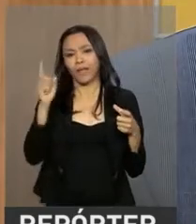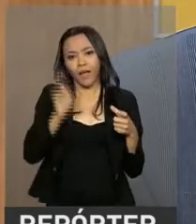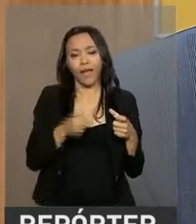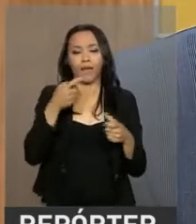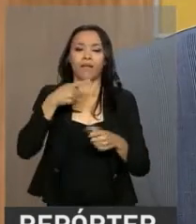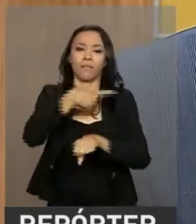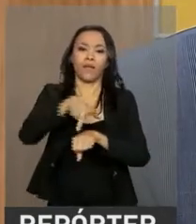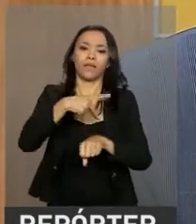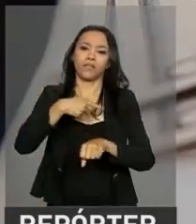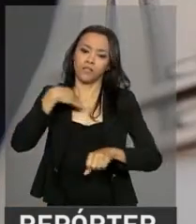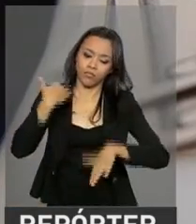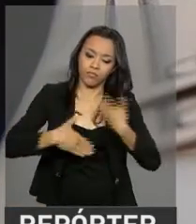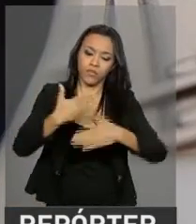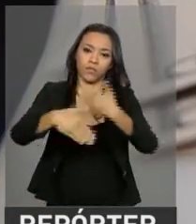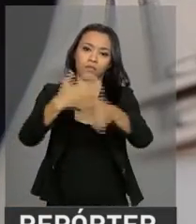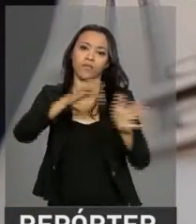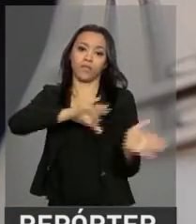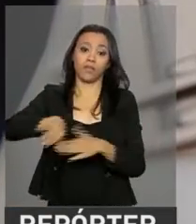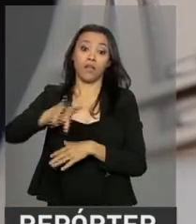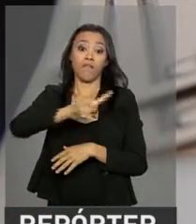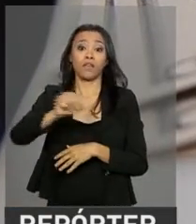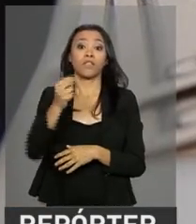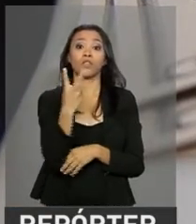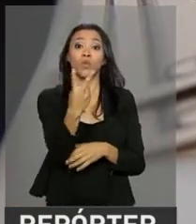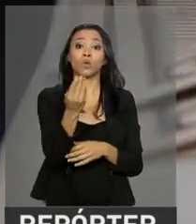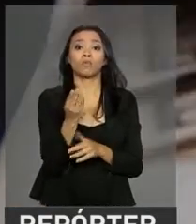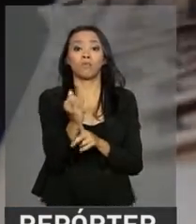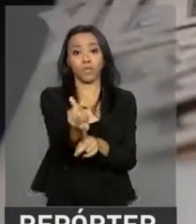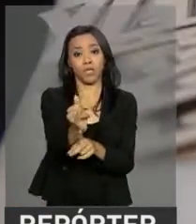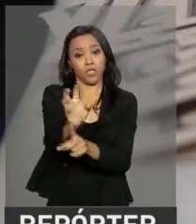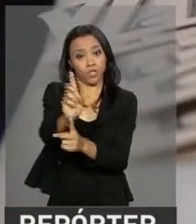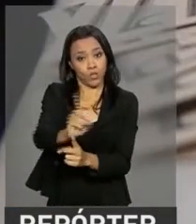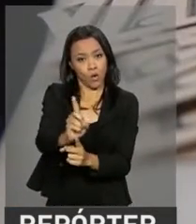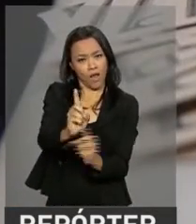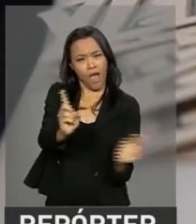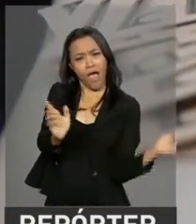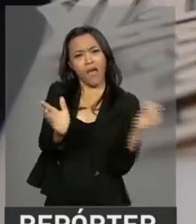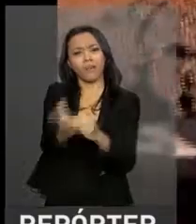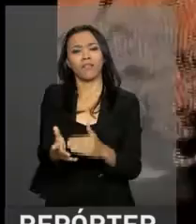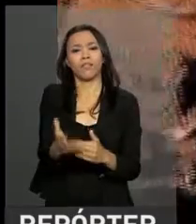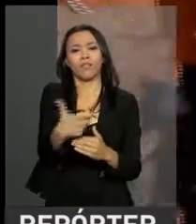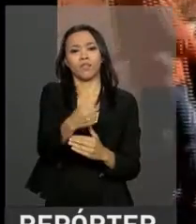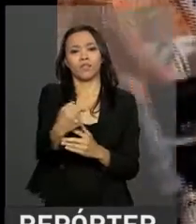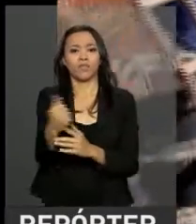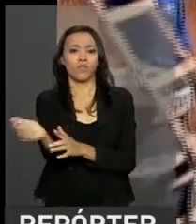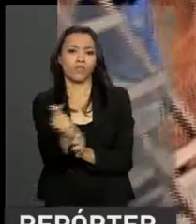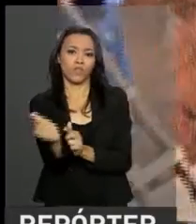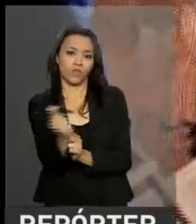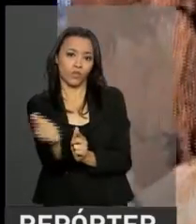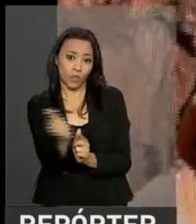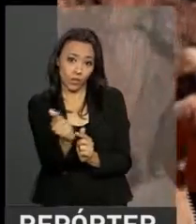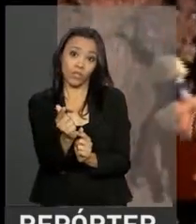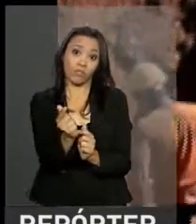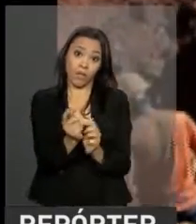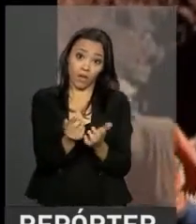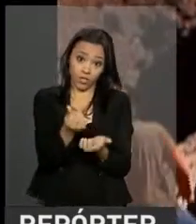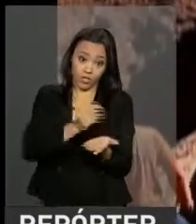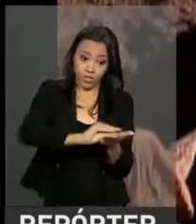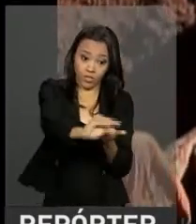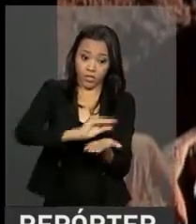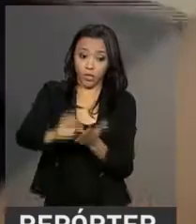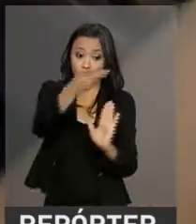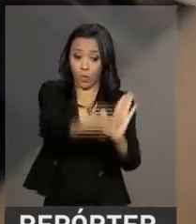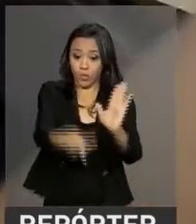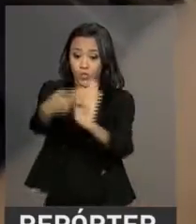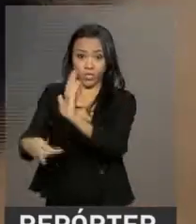a maioria do capital serão 2 bilhões de dólares até 2022 para financiar esses projetos até